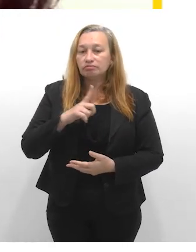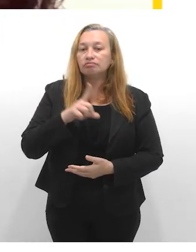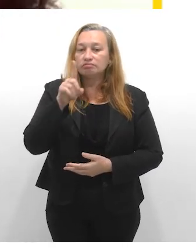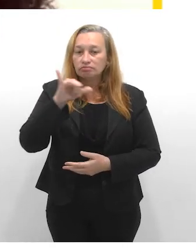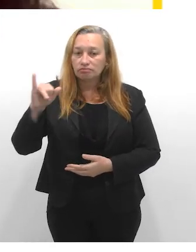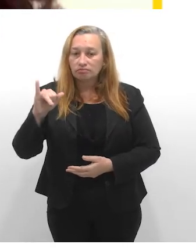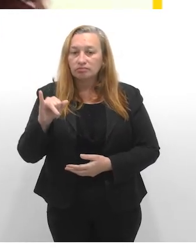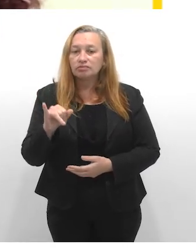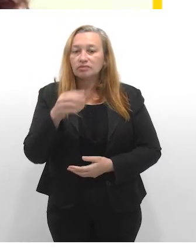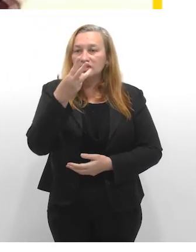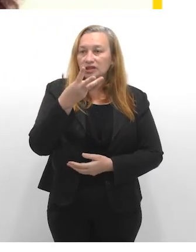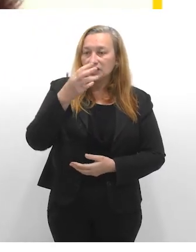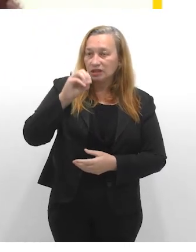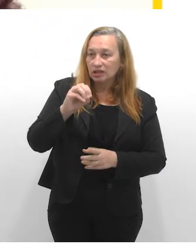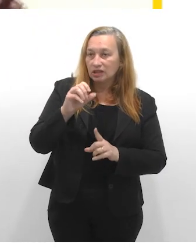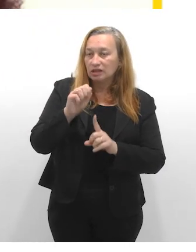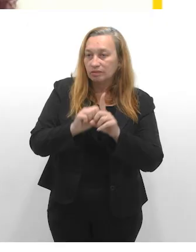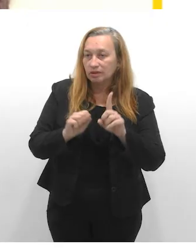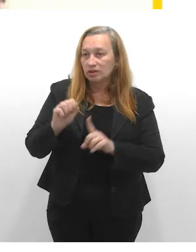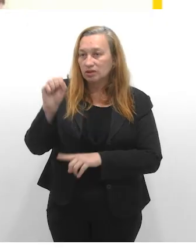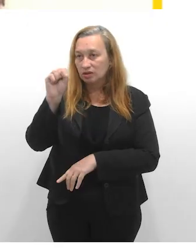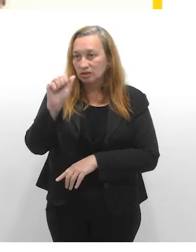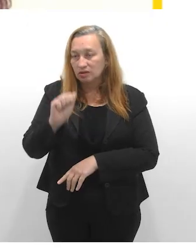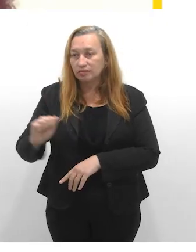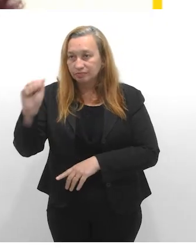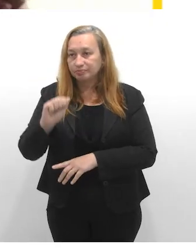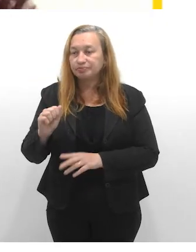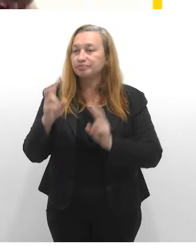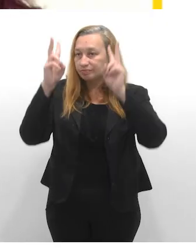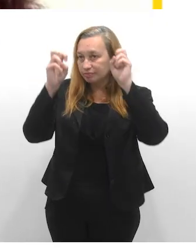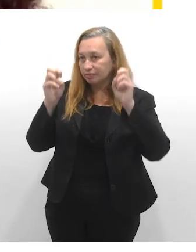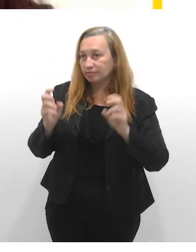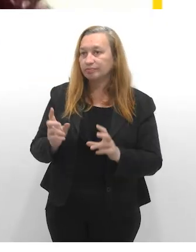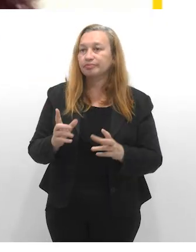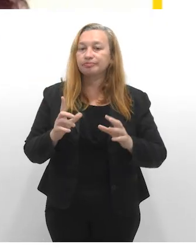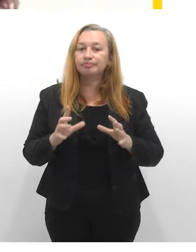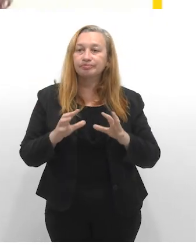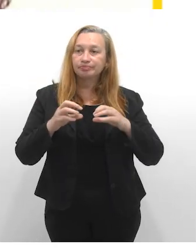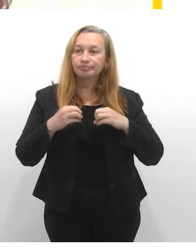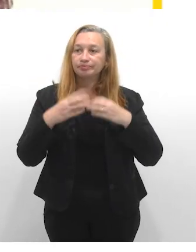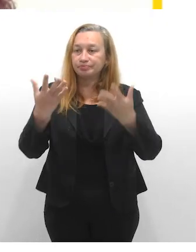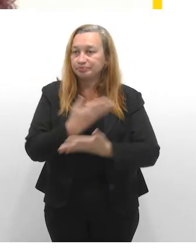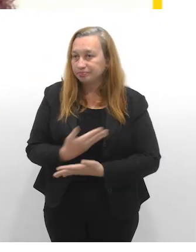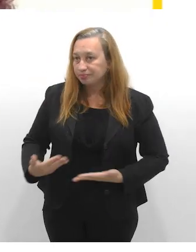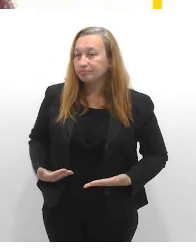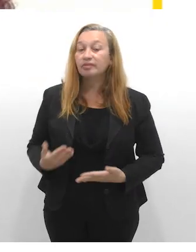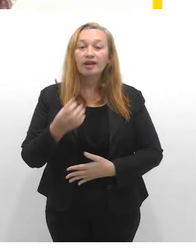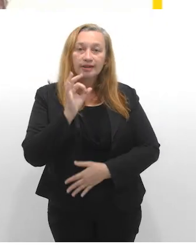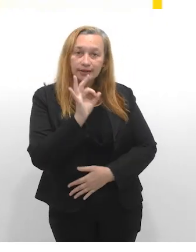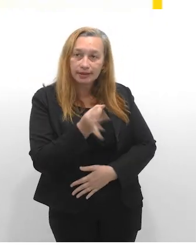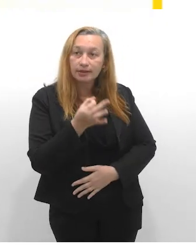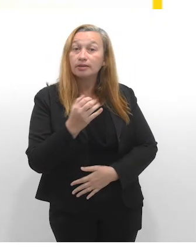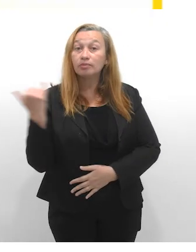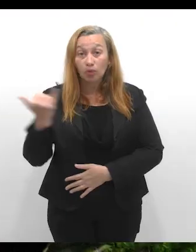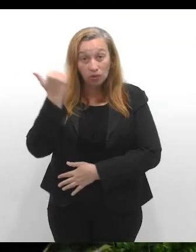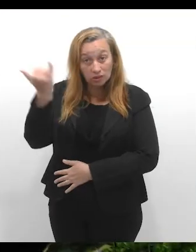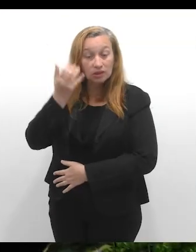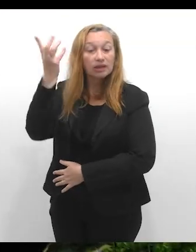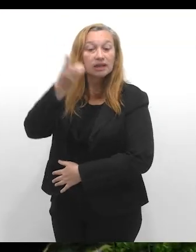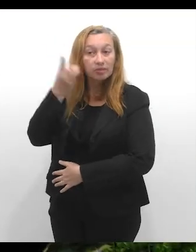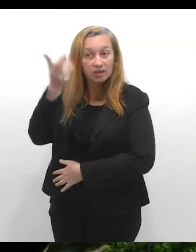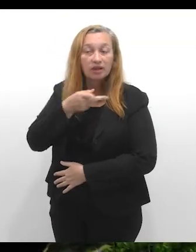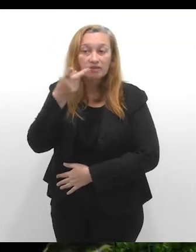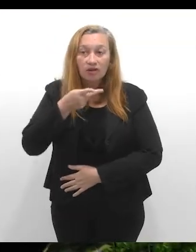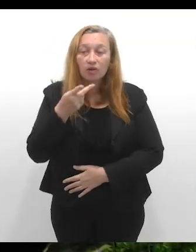gente ter essa data aqui no calendário do Rio visibiliza temas, inclusive como a nossa audiência pública. Certo, muito importante